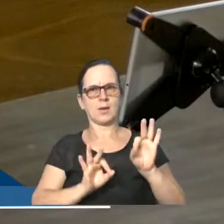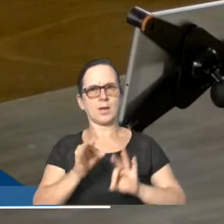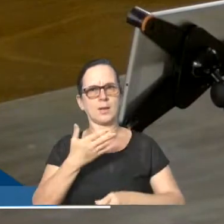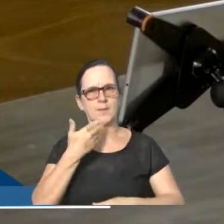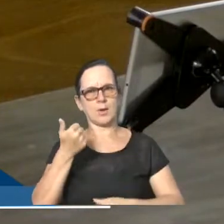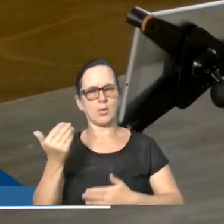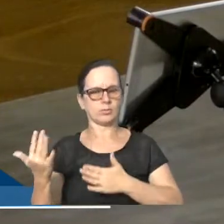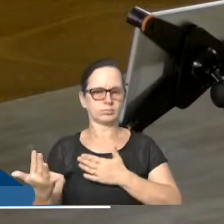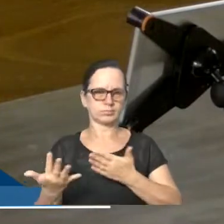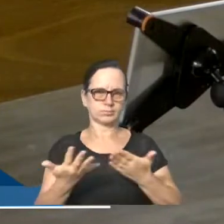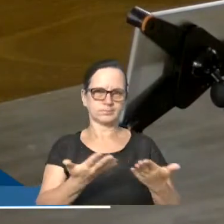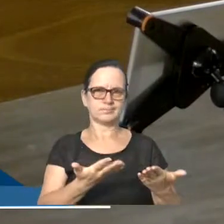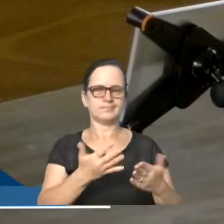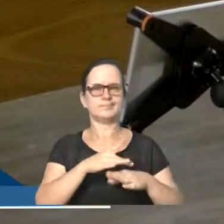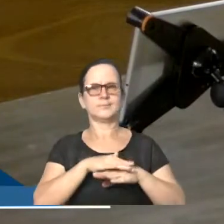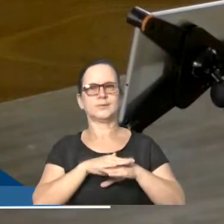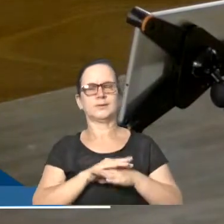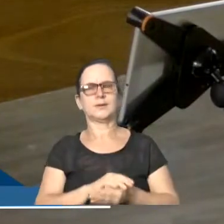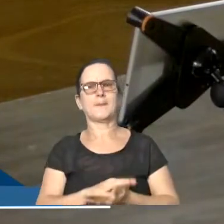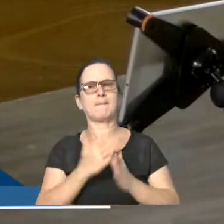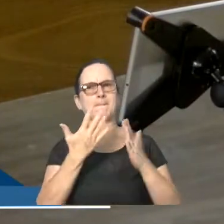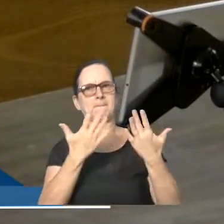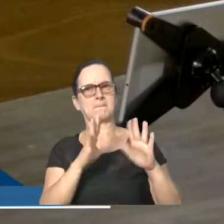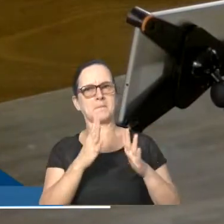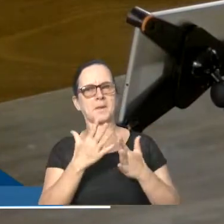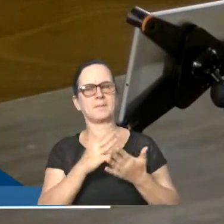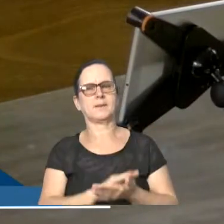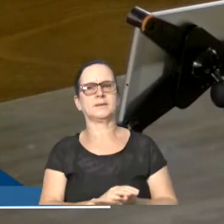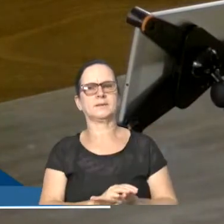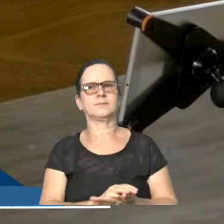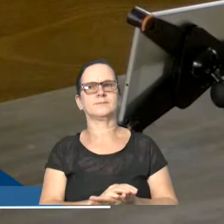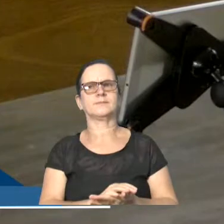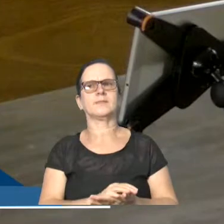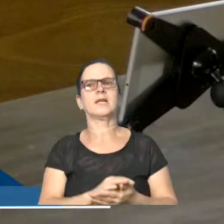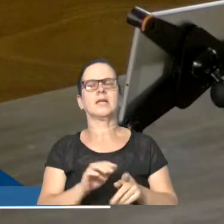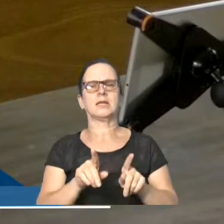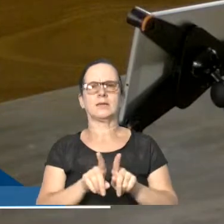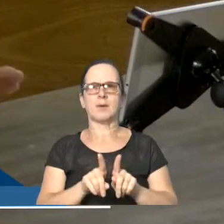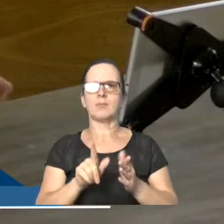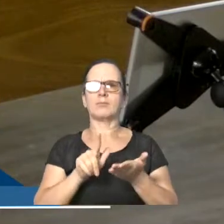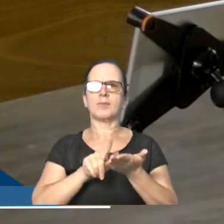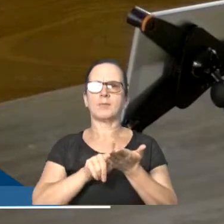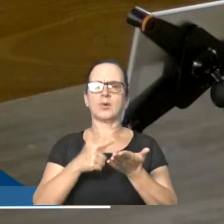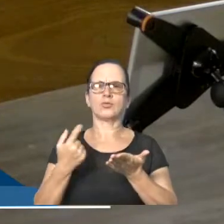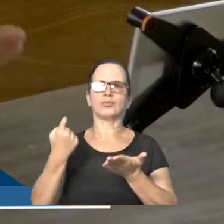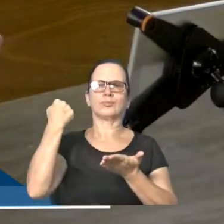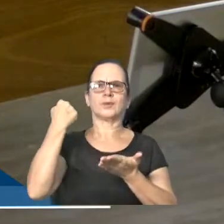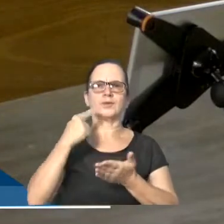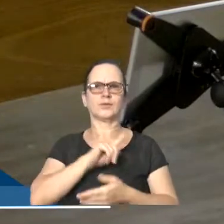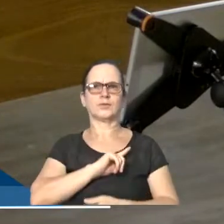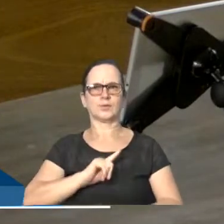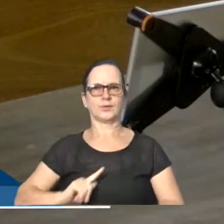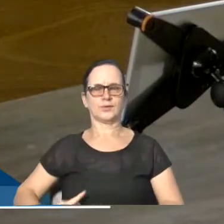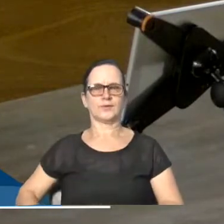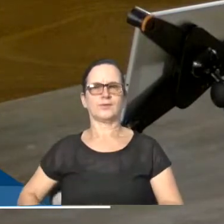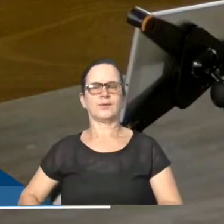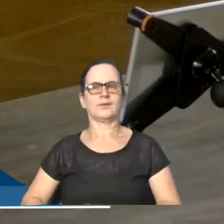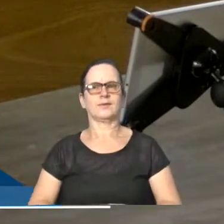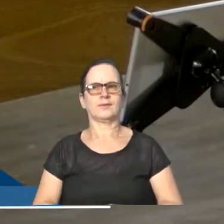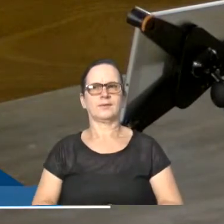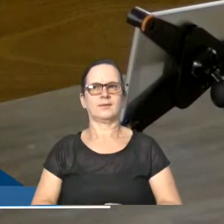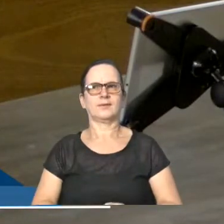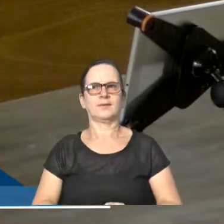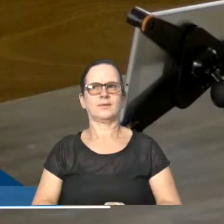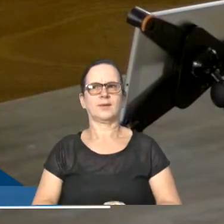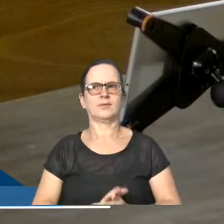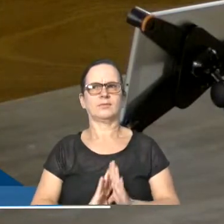o município. Então, parabéns, vereador Sérgio, pela colocação. Este vereador que também tem feito seu papel desde a outra legislatura, assim como Vossa Excelência. E,